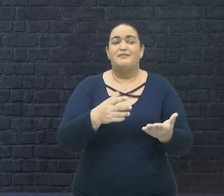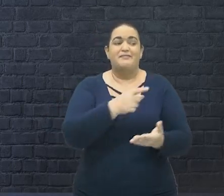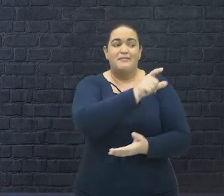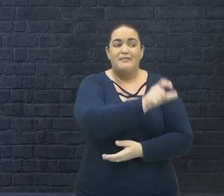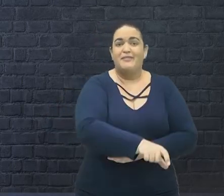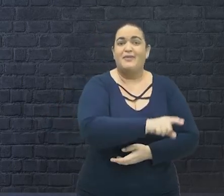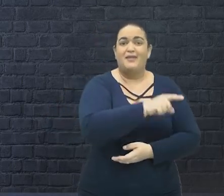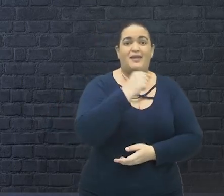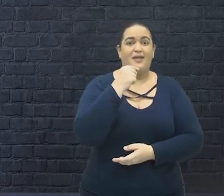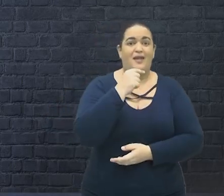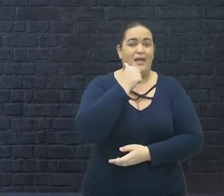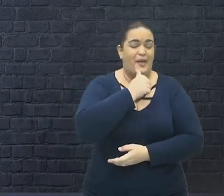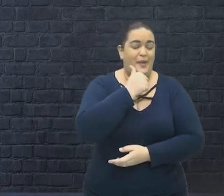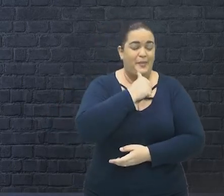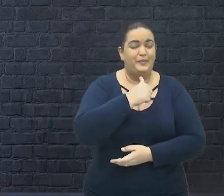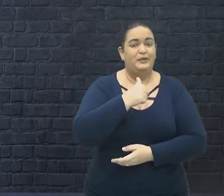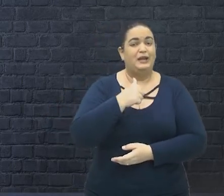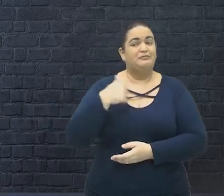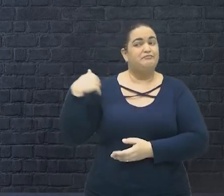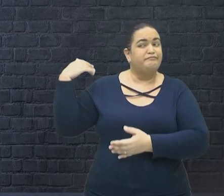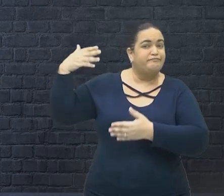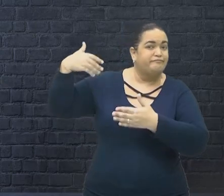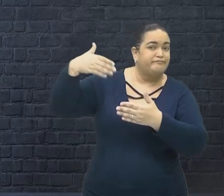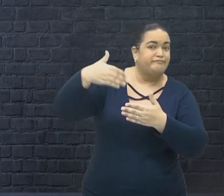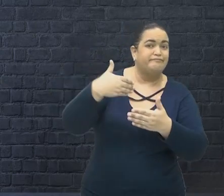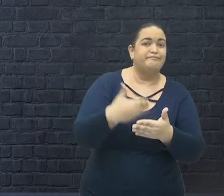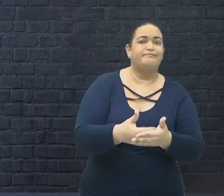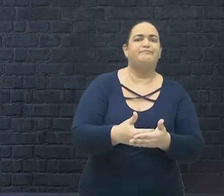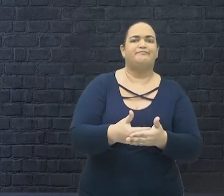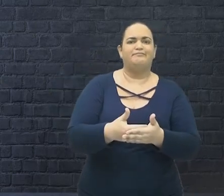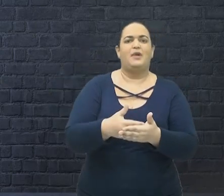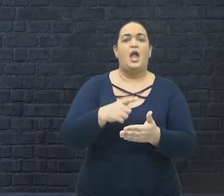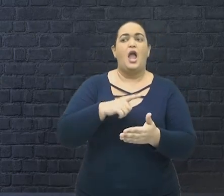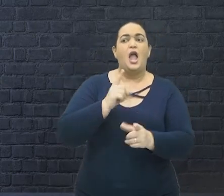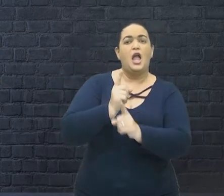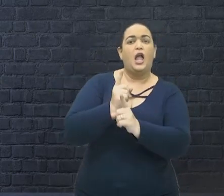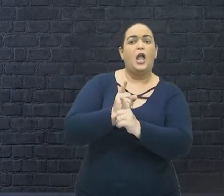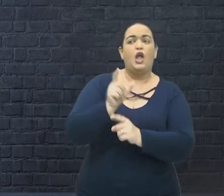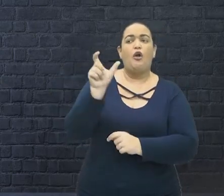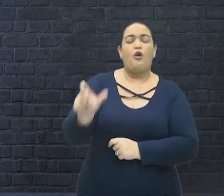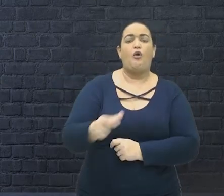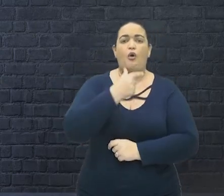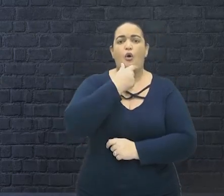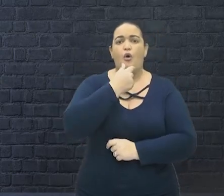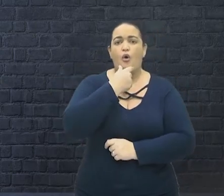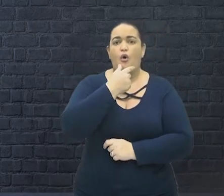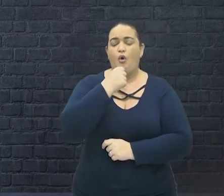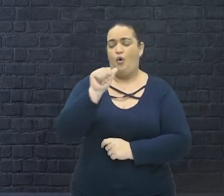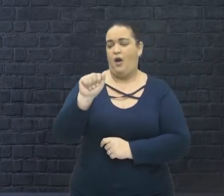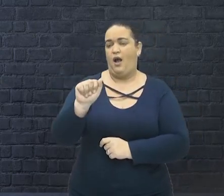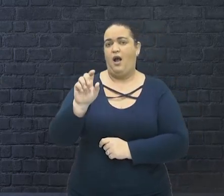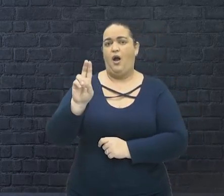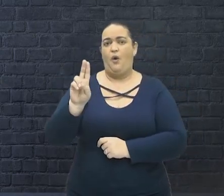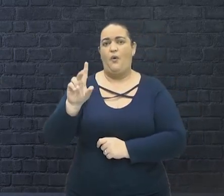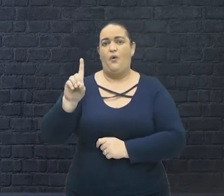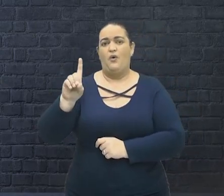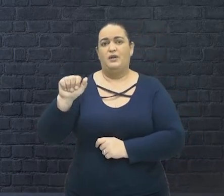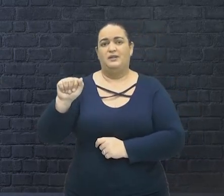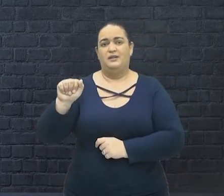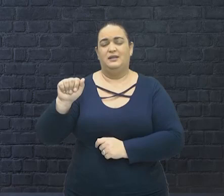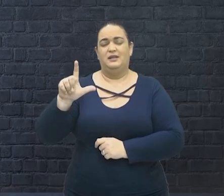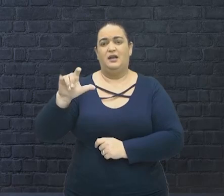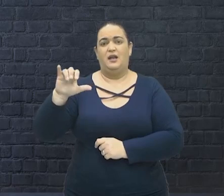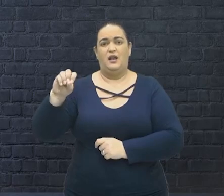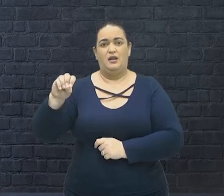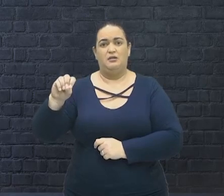Carolina chegou até os dias nossos, porque um jornalista paulista